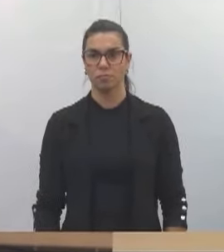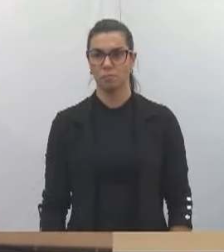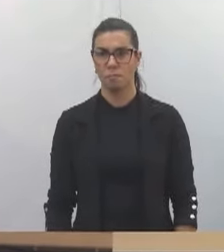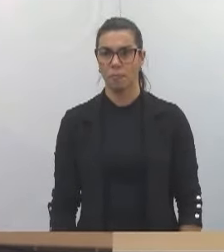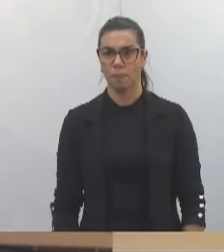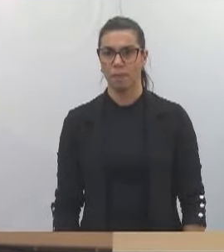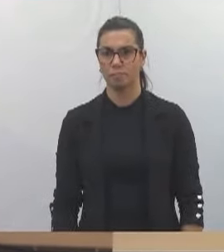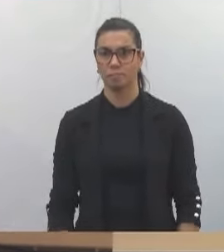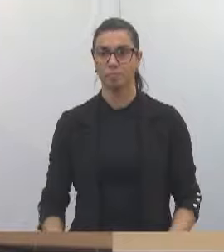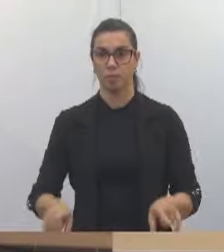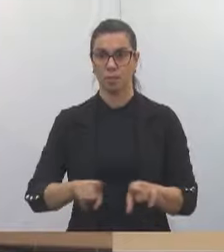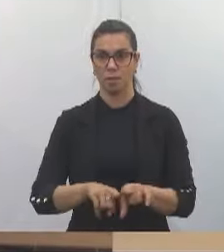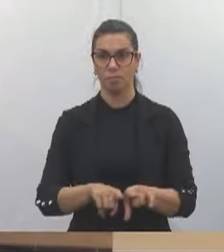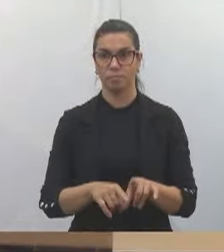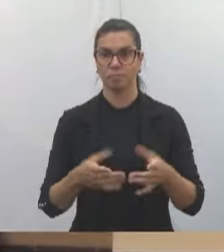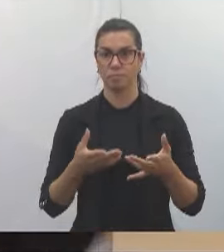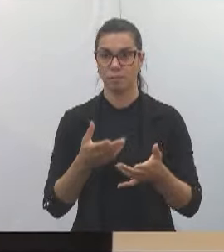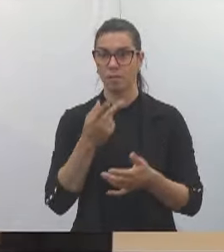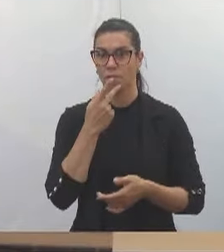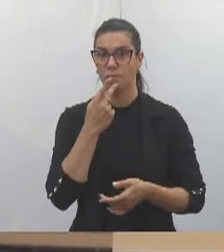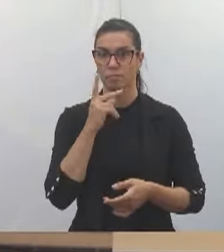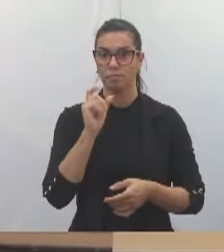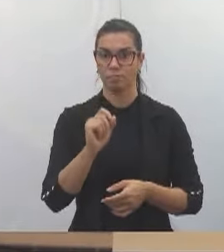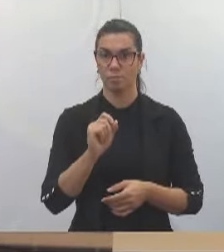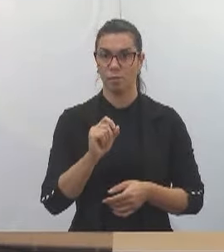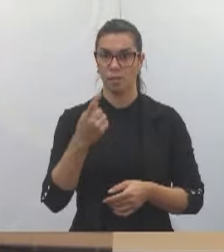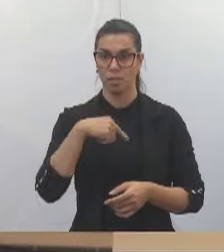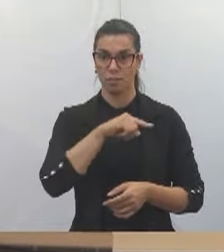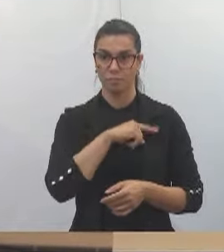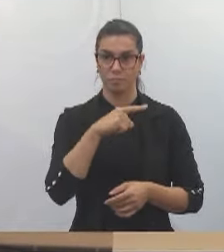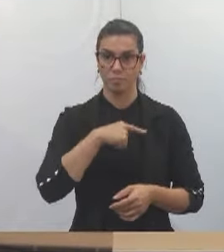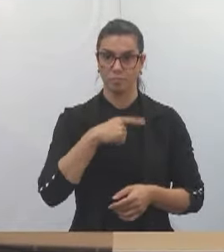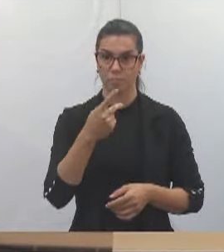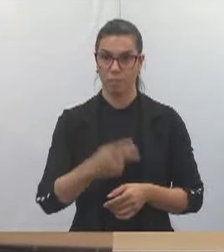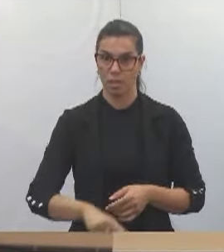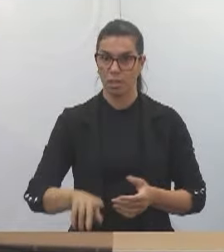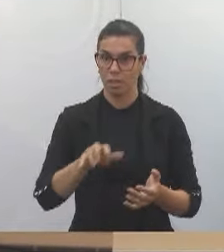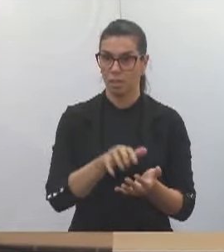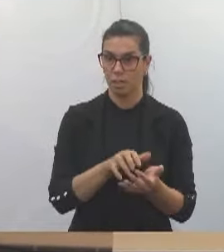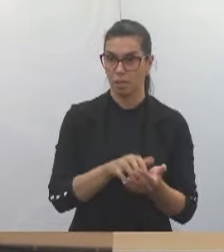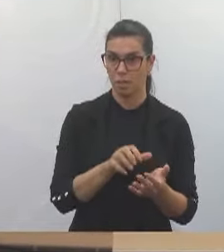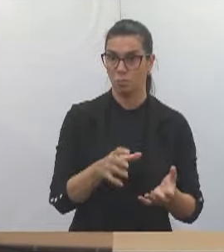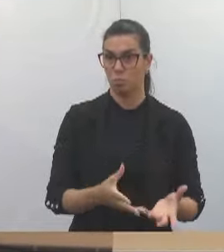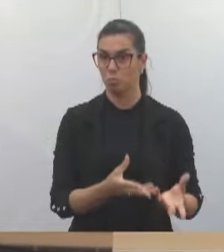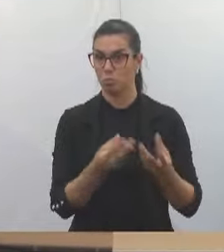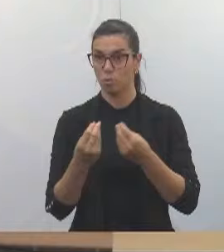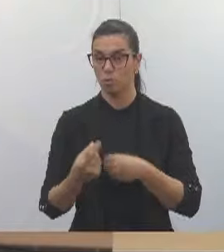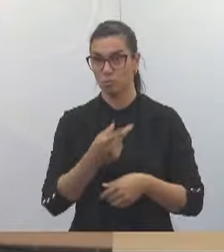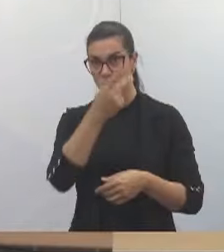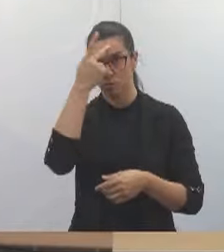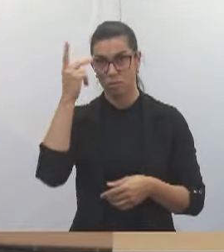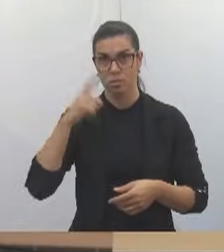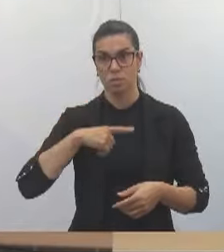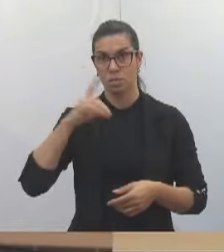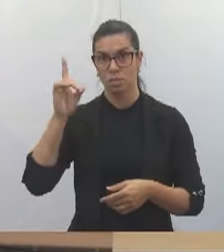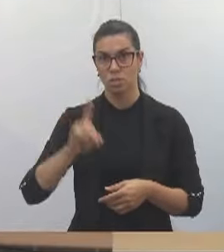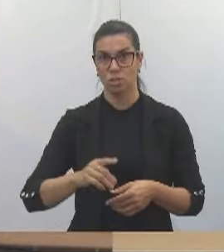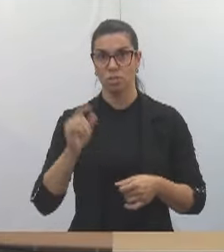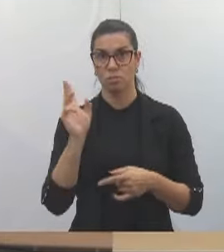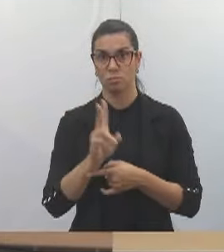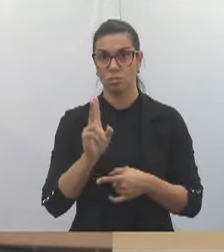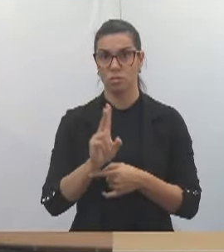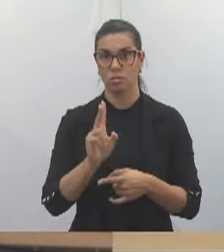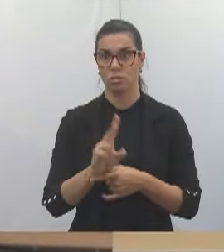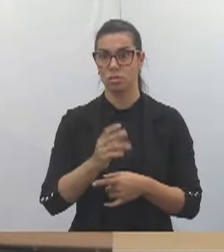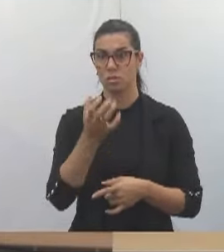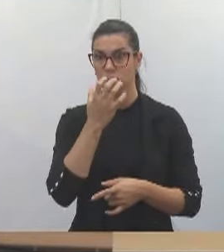e uma observação que eu queria fazer, que eu fiz aqui agora. Nós temos aqui em Jacareí, muitas pessoas não sabem, a Diretoria de Proteção aos Animais. Para quê? Só para fazer